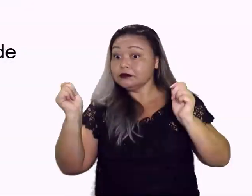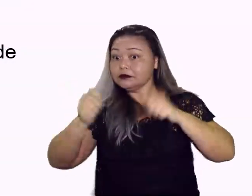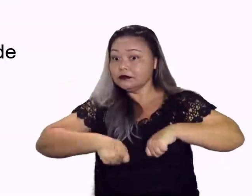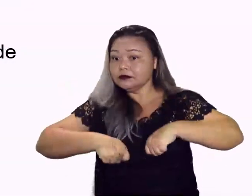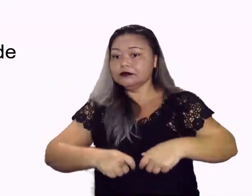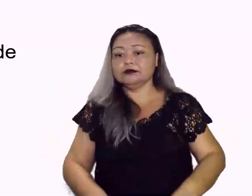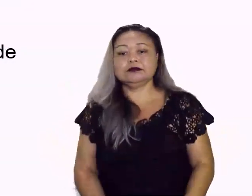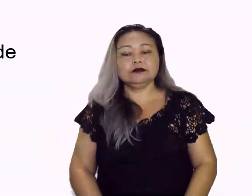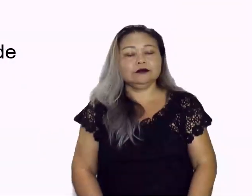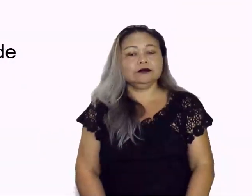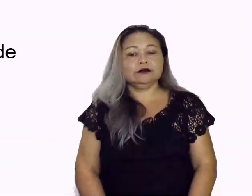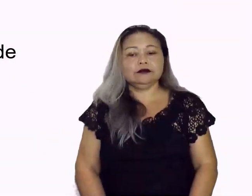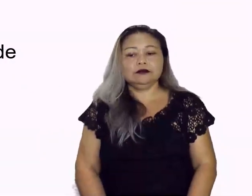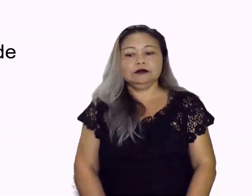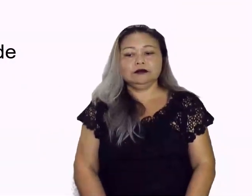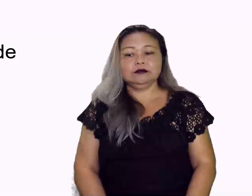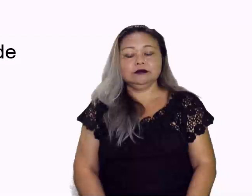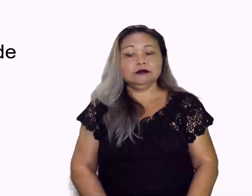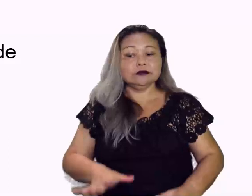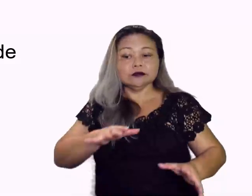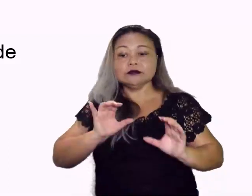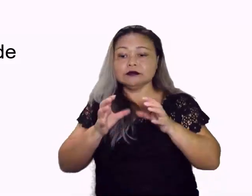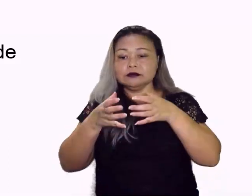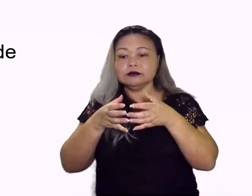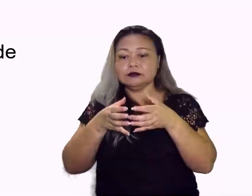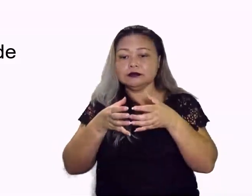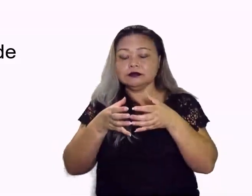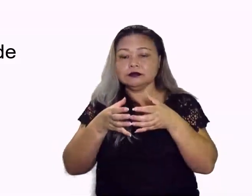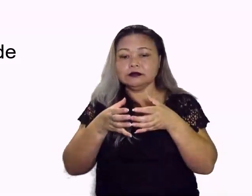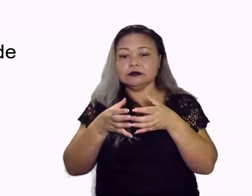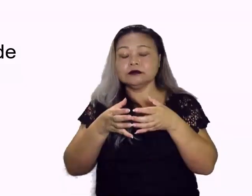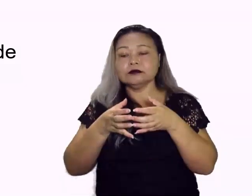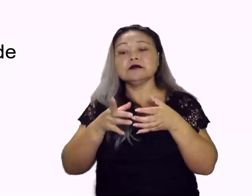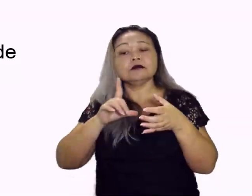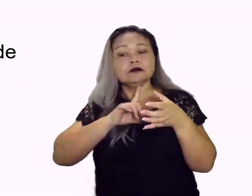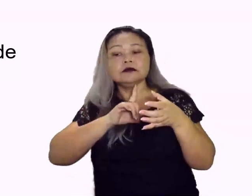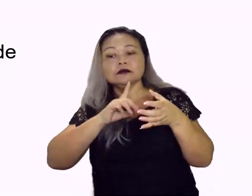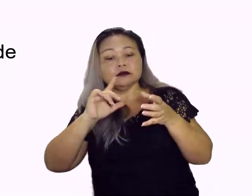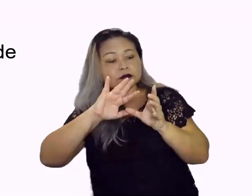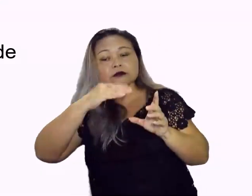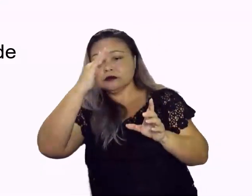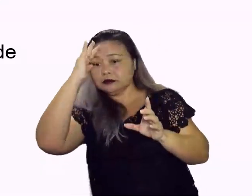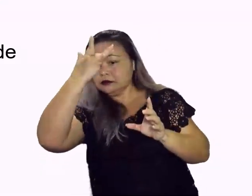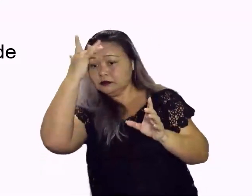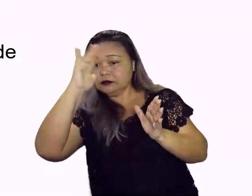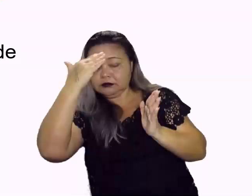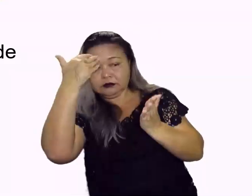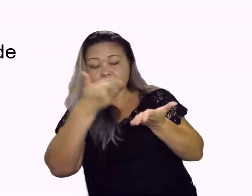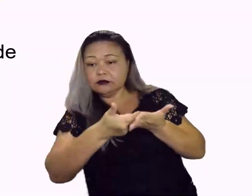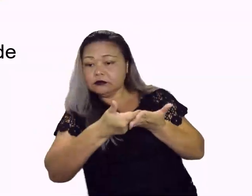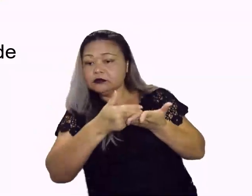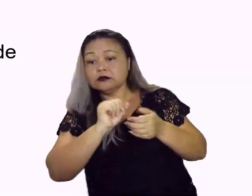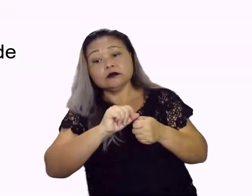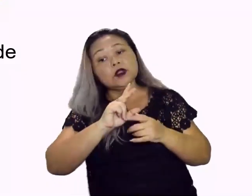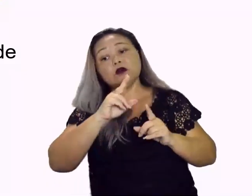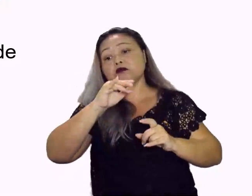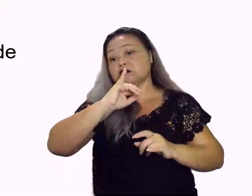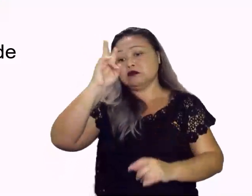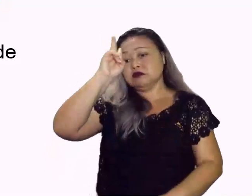disso. Dentro do grupo tem que ter credibilidade, tá? Senão não sai a